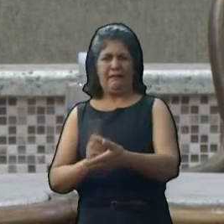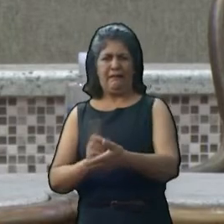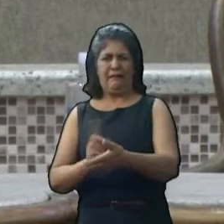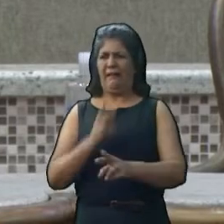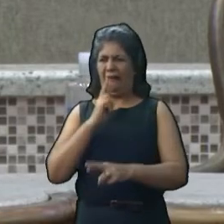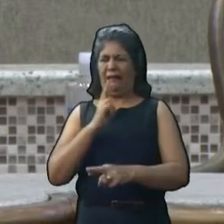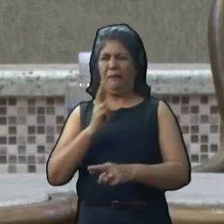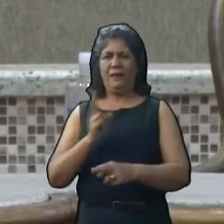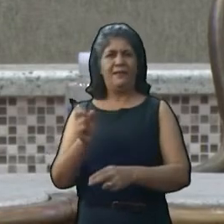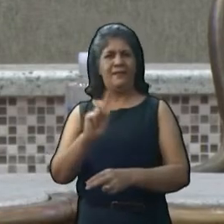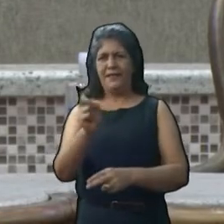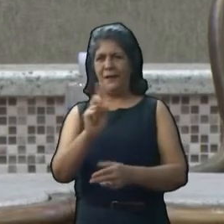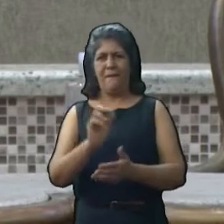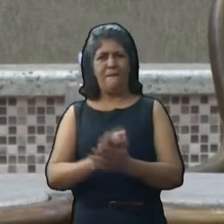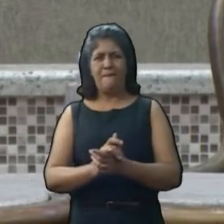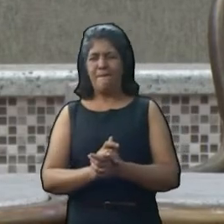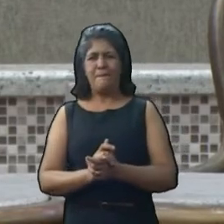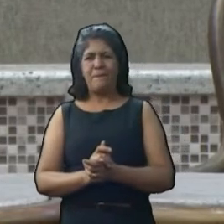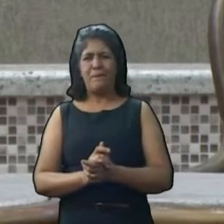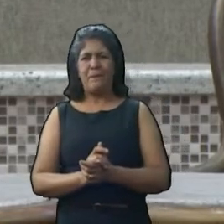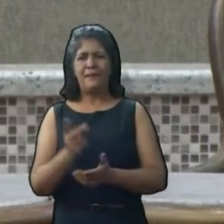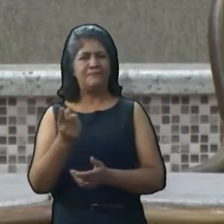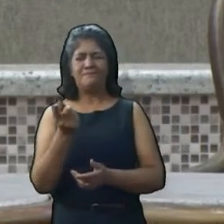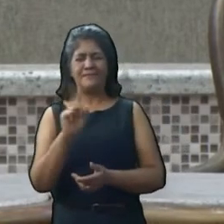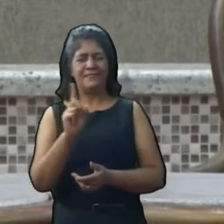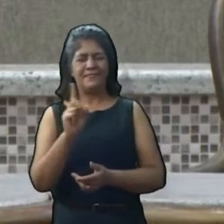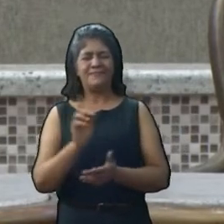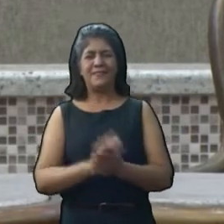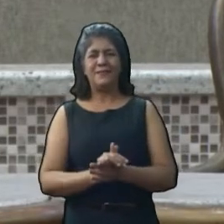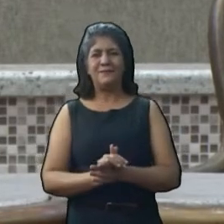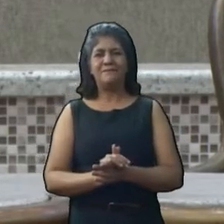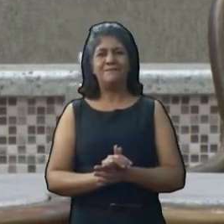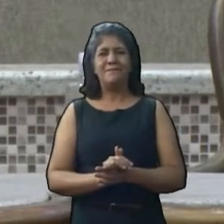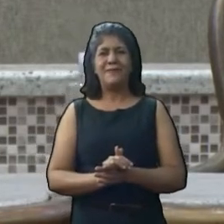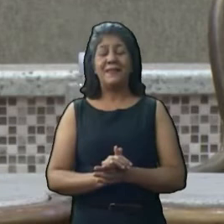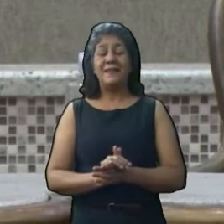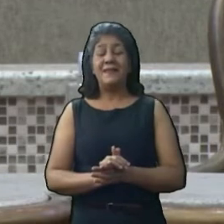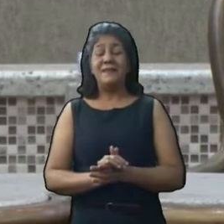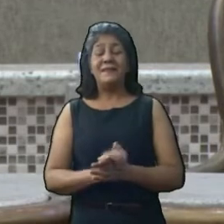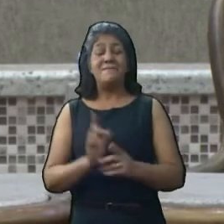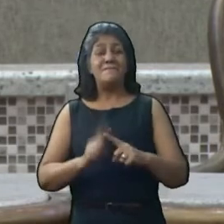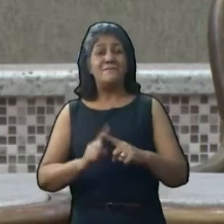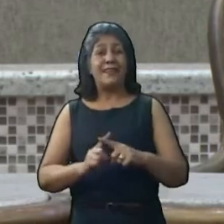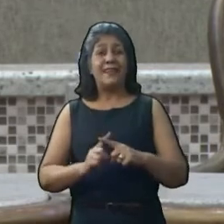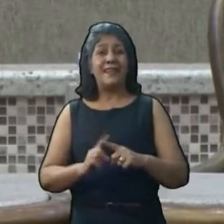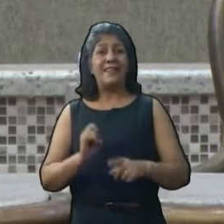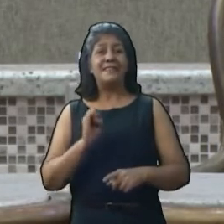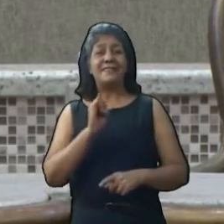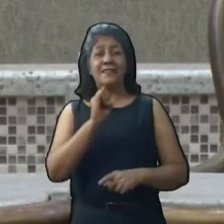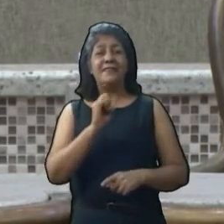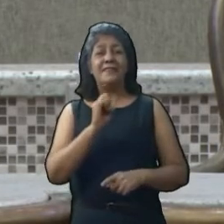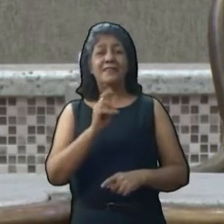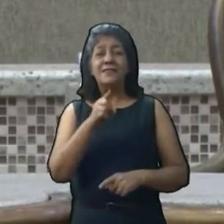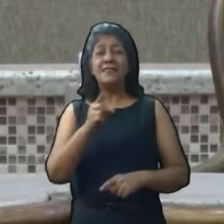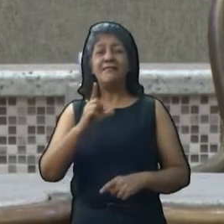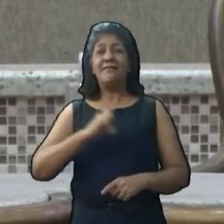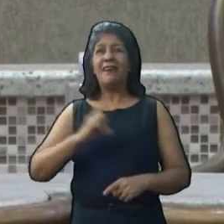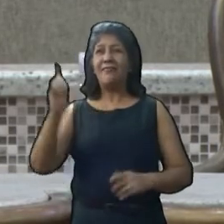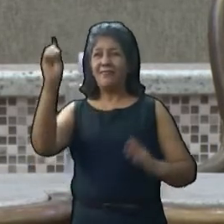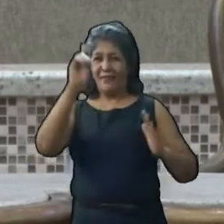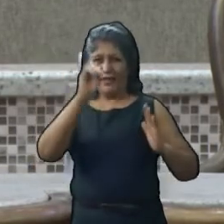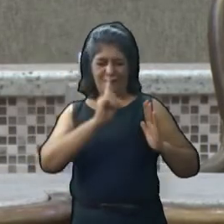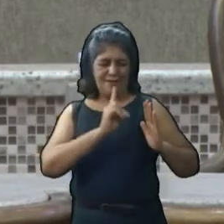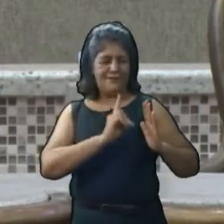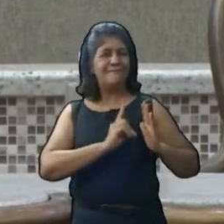murmurações não muito pelo contrário disso não tem lugar para resmungos não de jeito